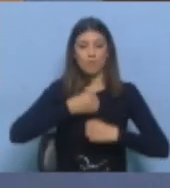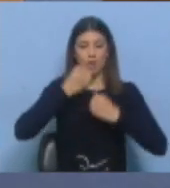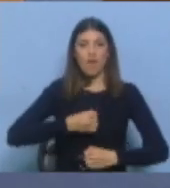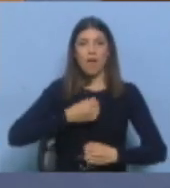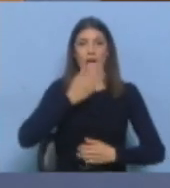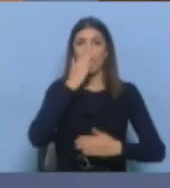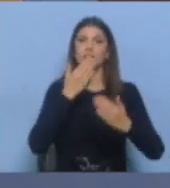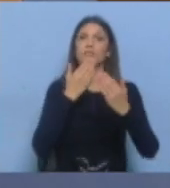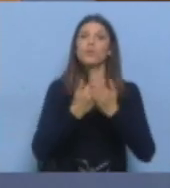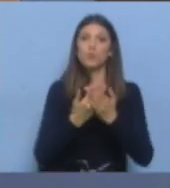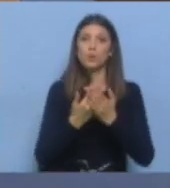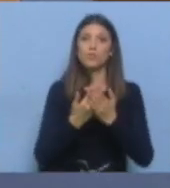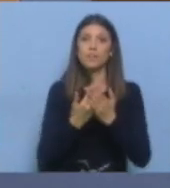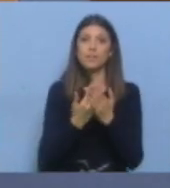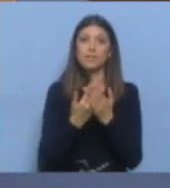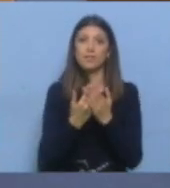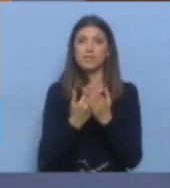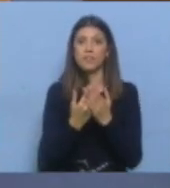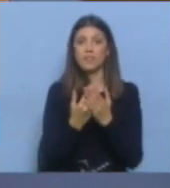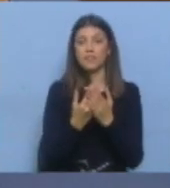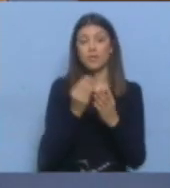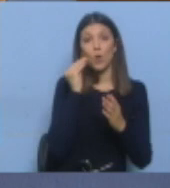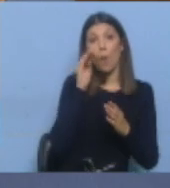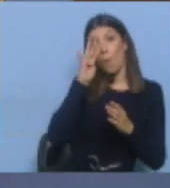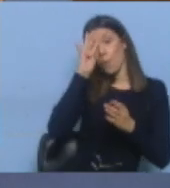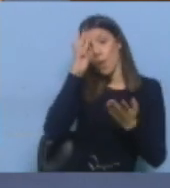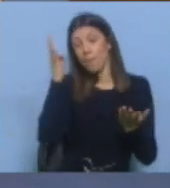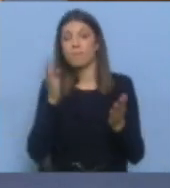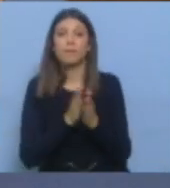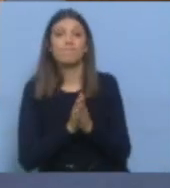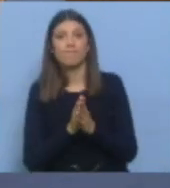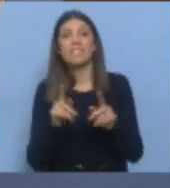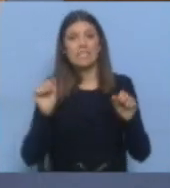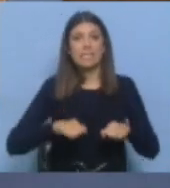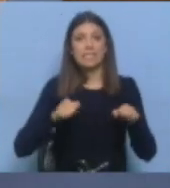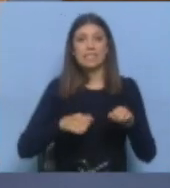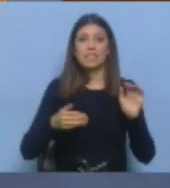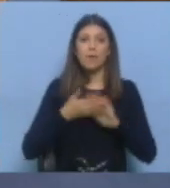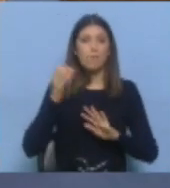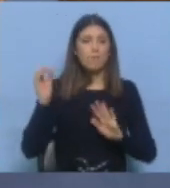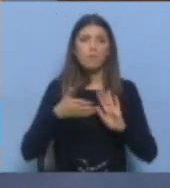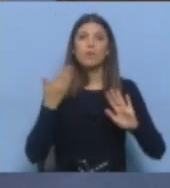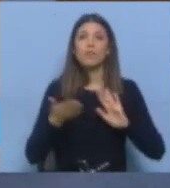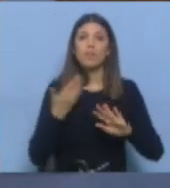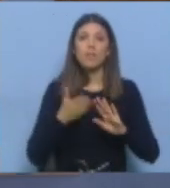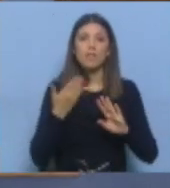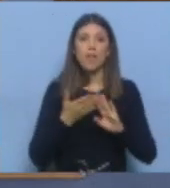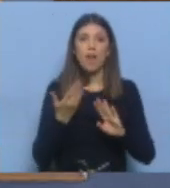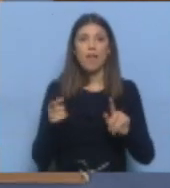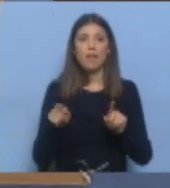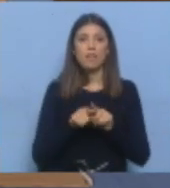Logo no arranque, nessas tais reuniões antes do conclave, também essa era uma das prioridades, que era não estar tudo concentrado em Roma e,